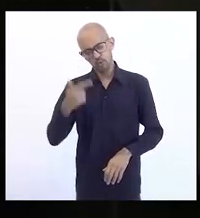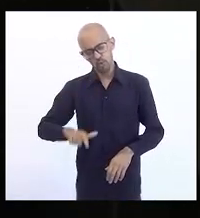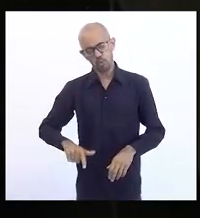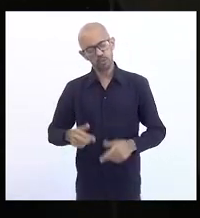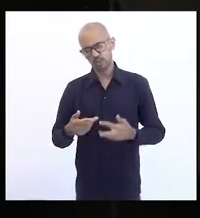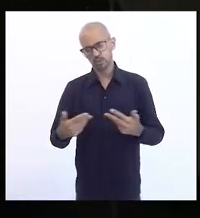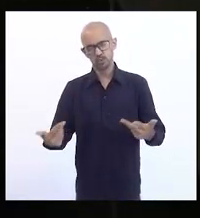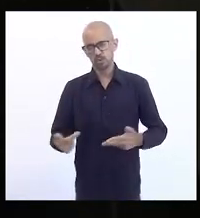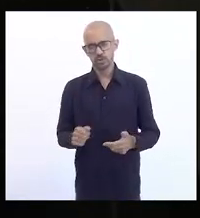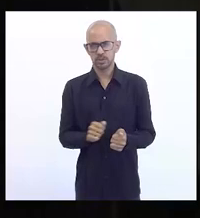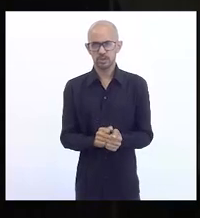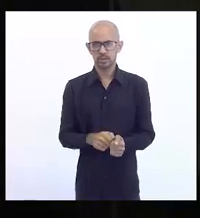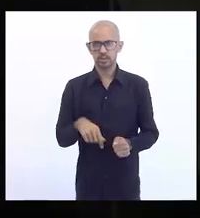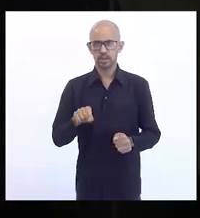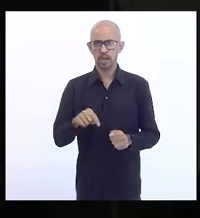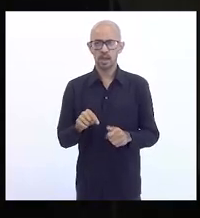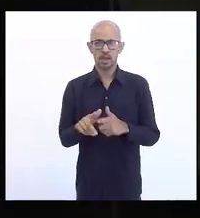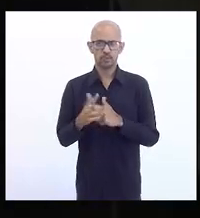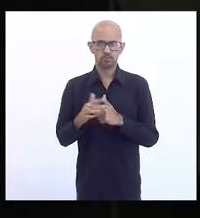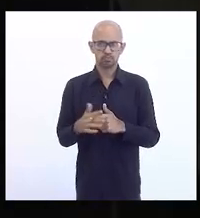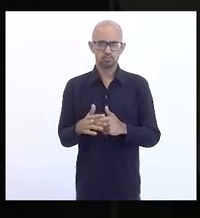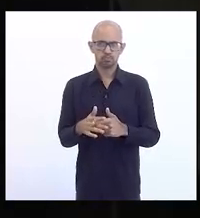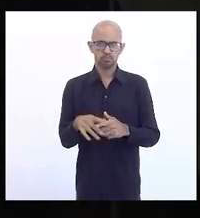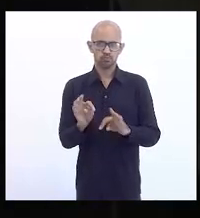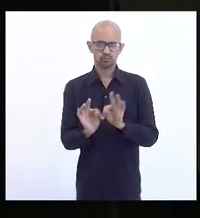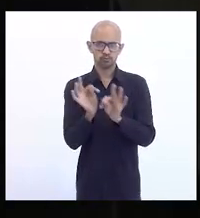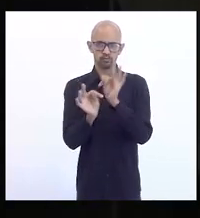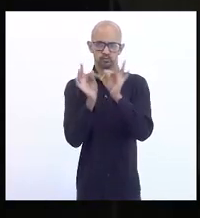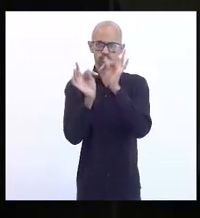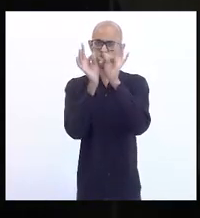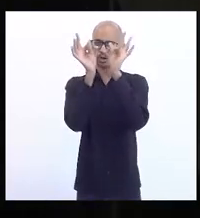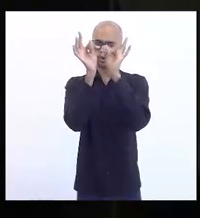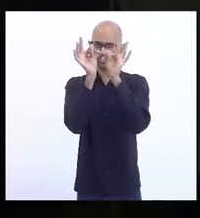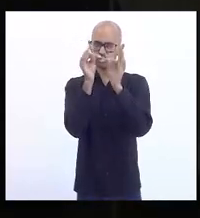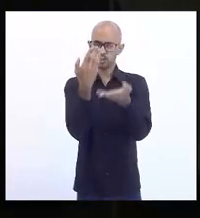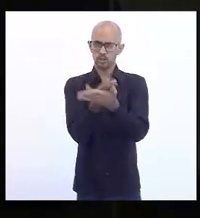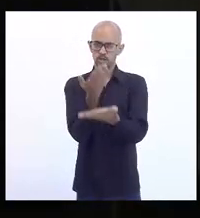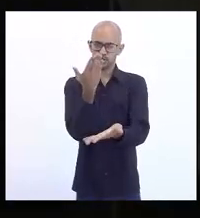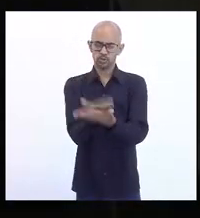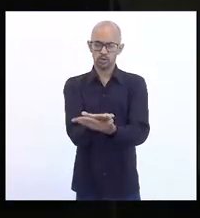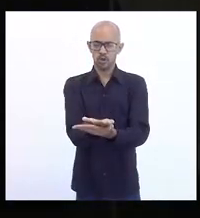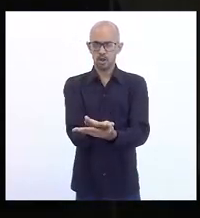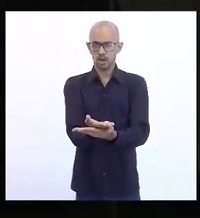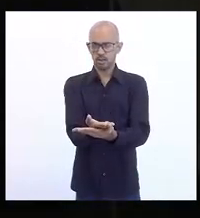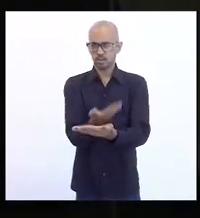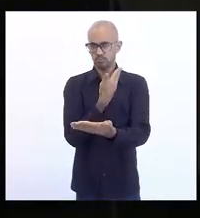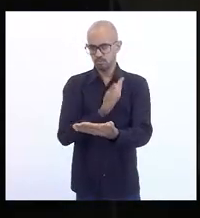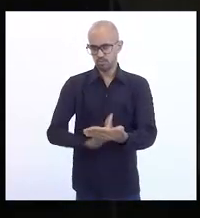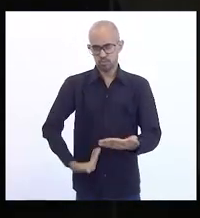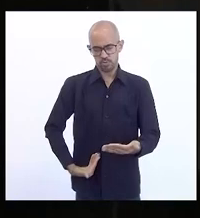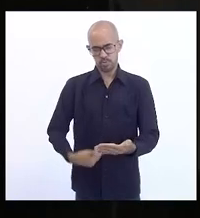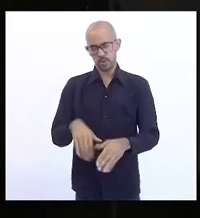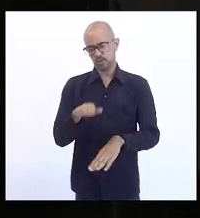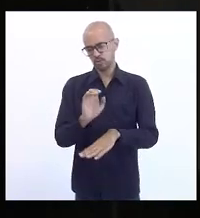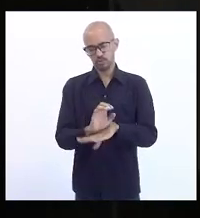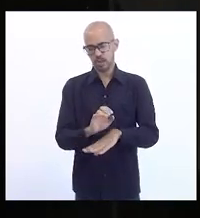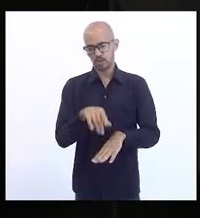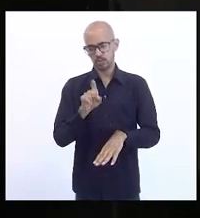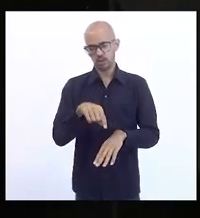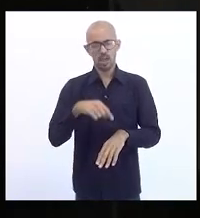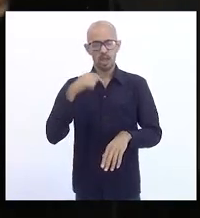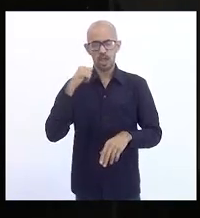por exemplo, na modernização tecnológica das escolas. As nossas escolas públicas estaduais ainda são, de modo